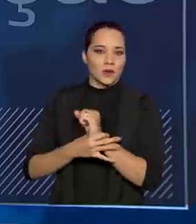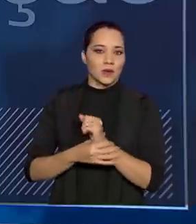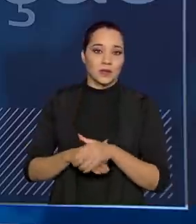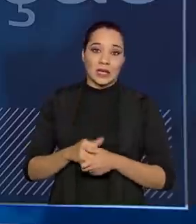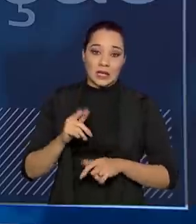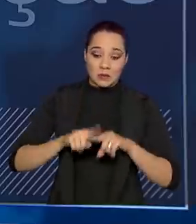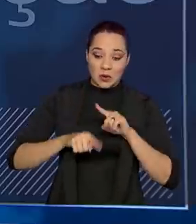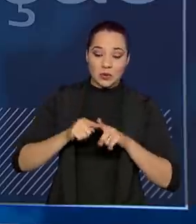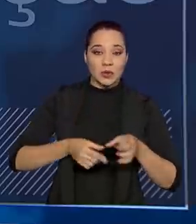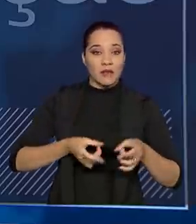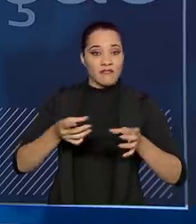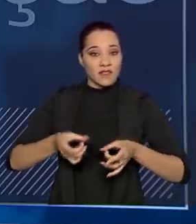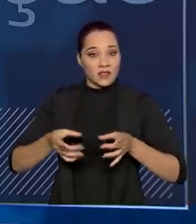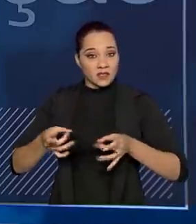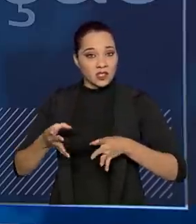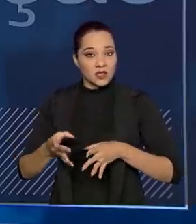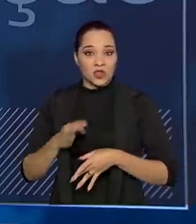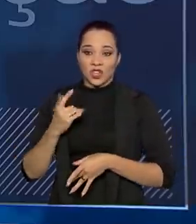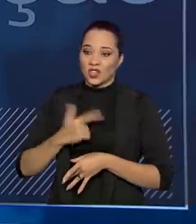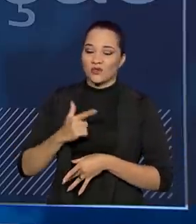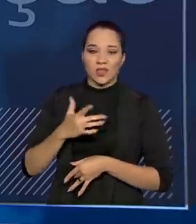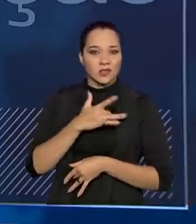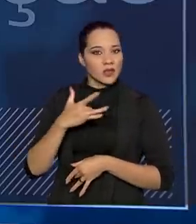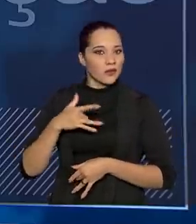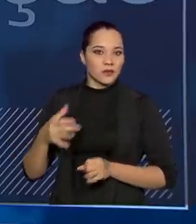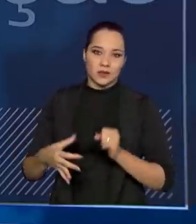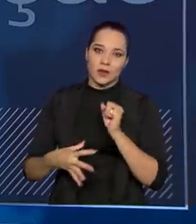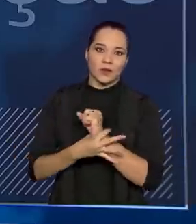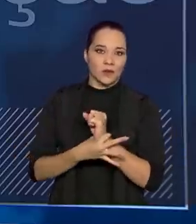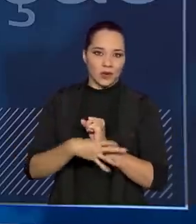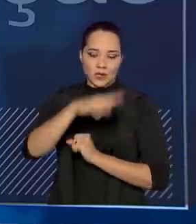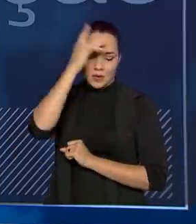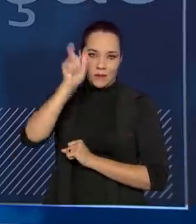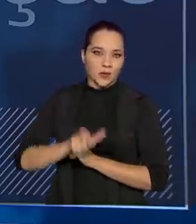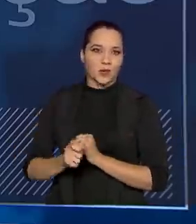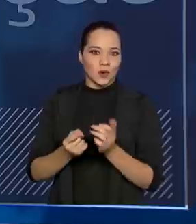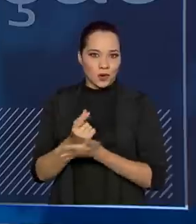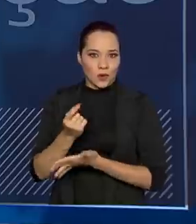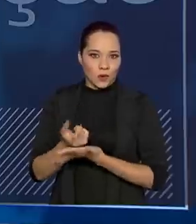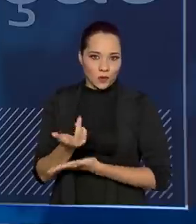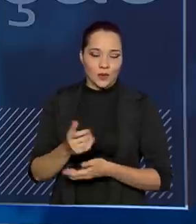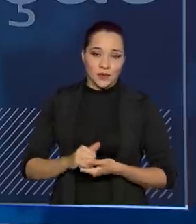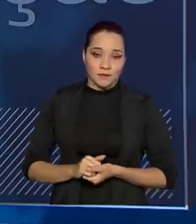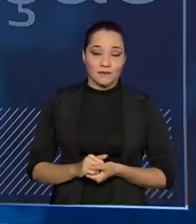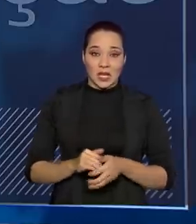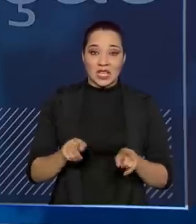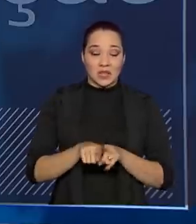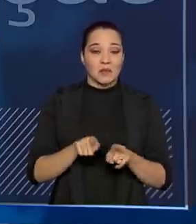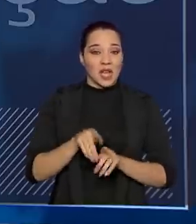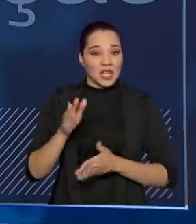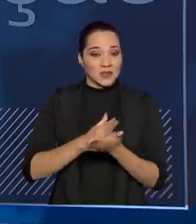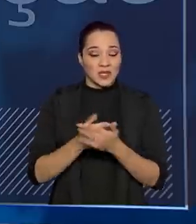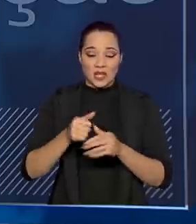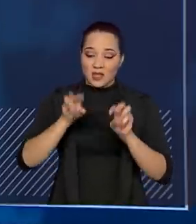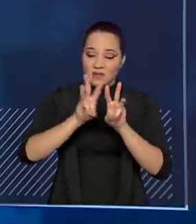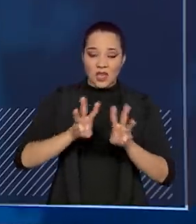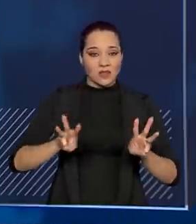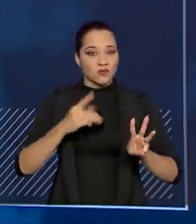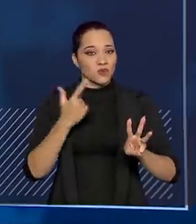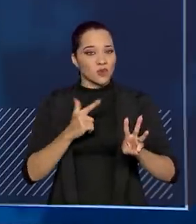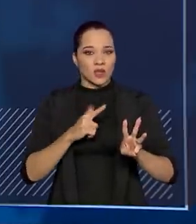que às vezes são comercializados que não trazem saúde e segurança para o consumidor, ou ainda a própria plataforma não faz